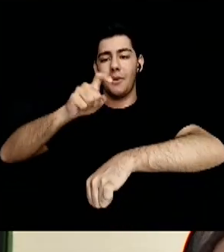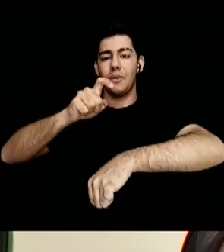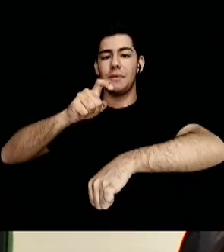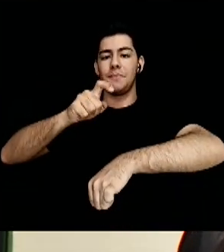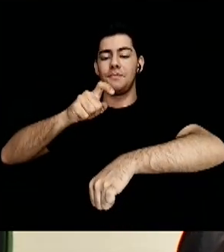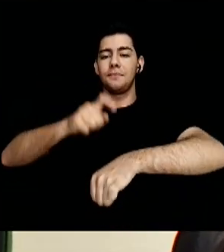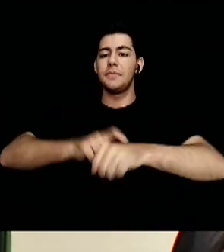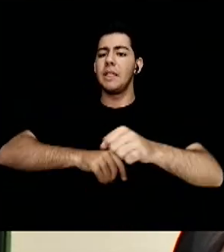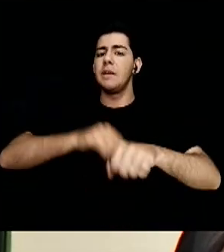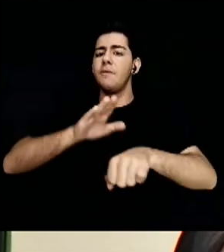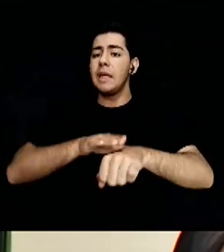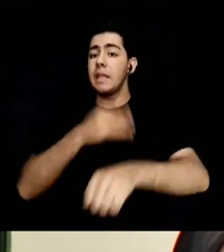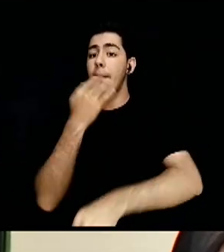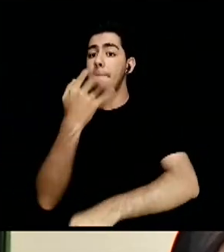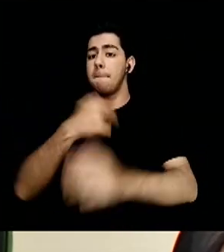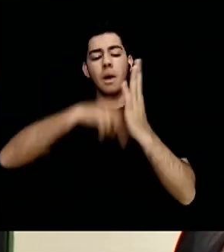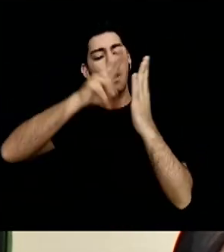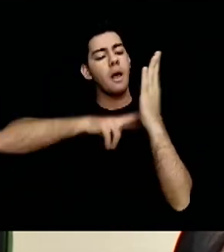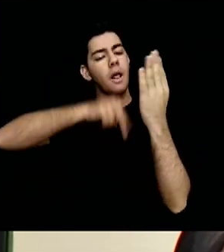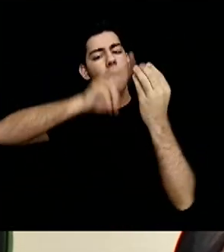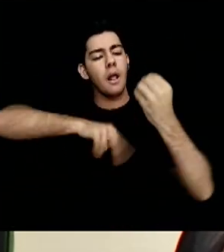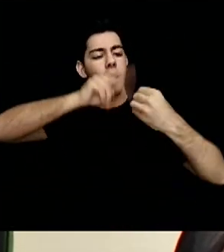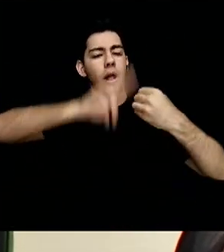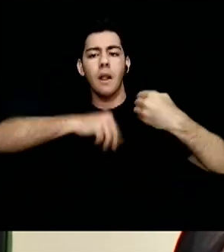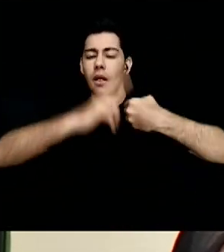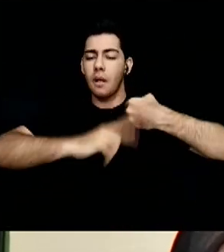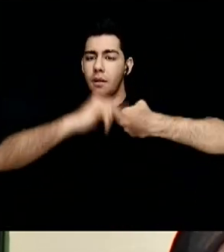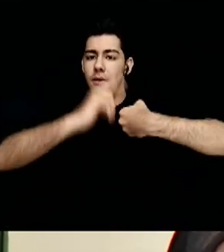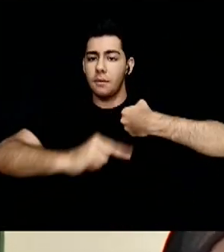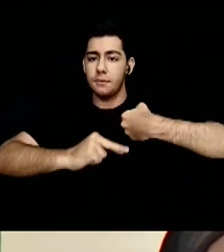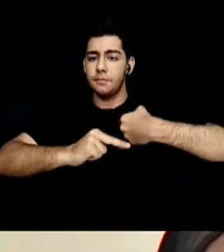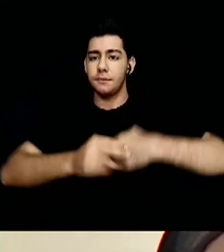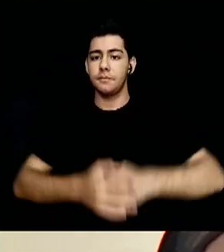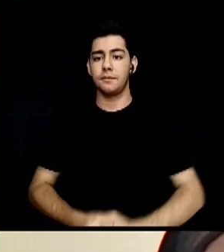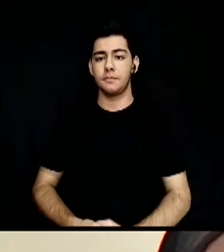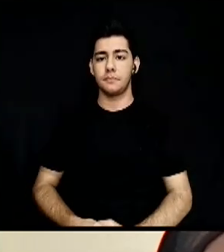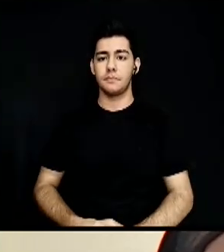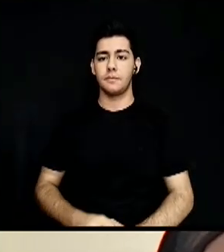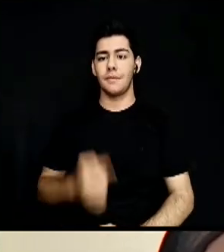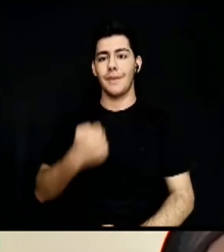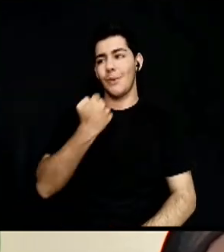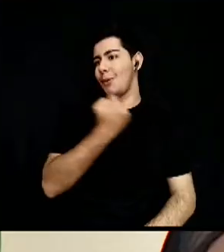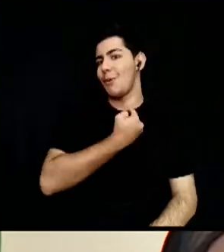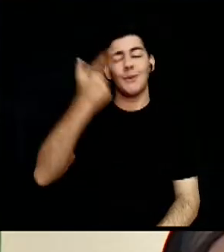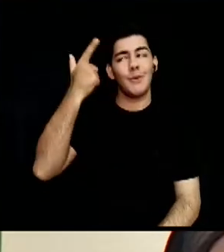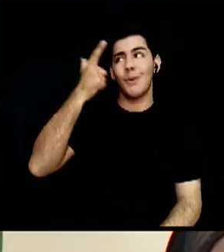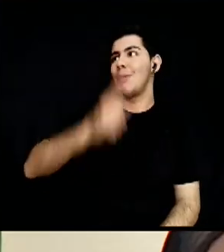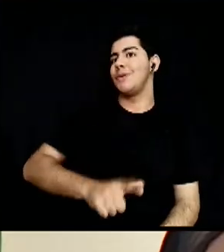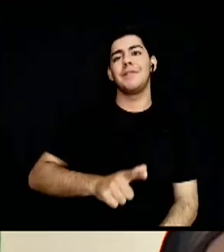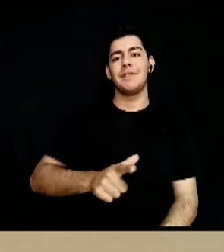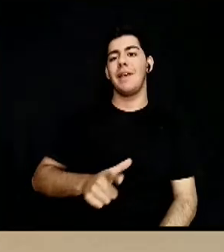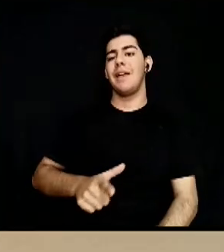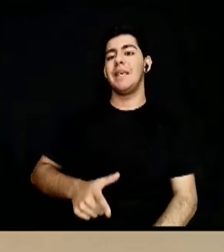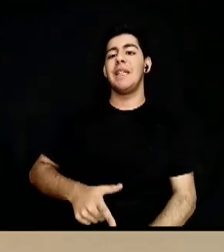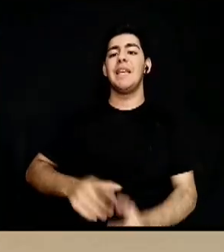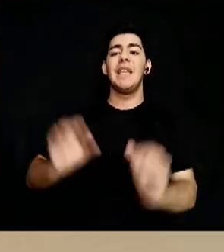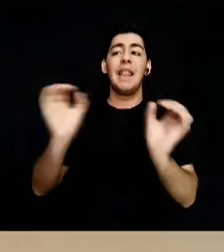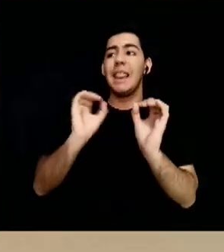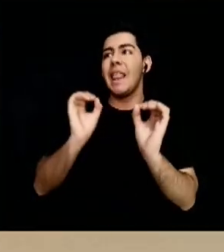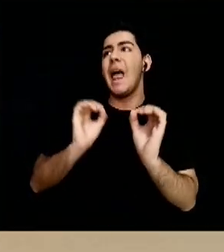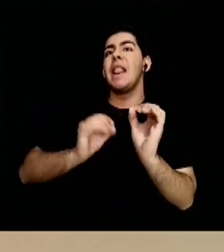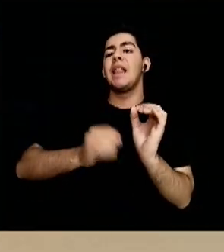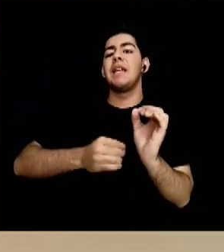Tá. Artesão não vive sem fita crepe e sem secador de cabelo. Que